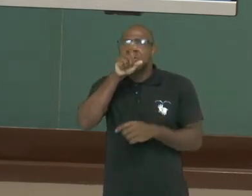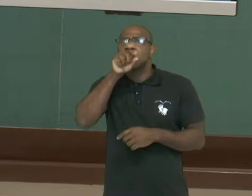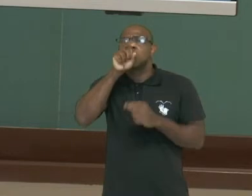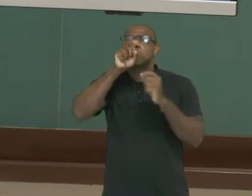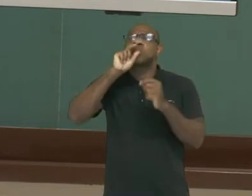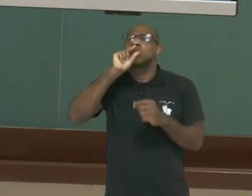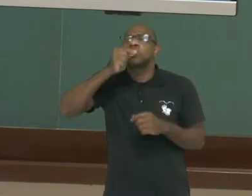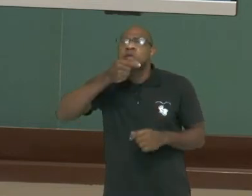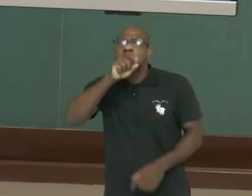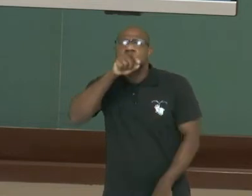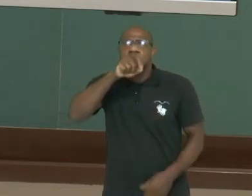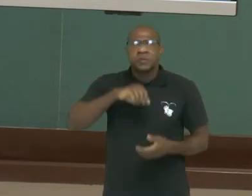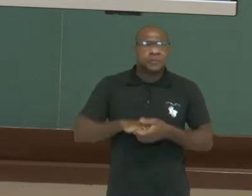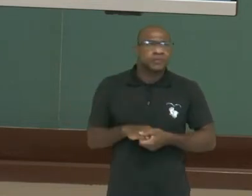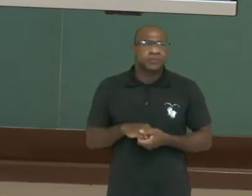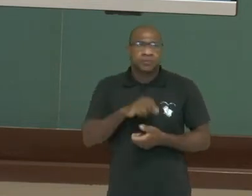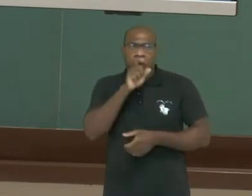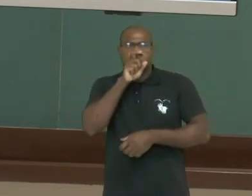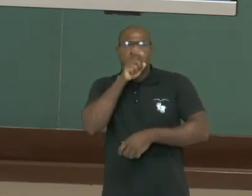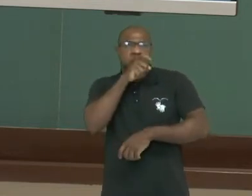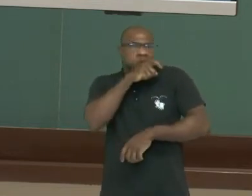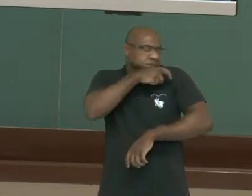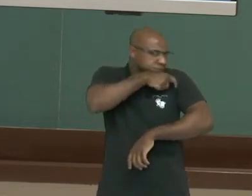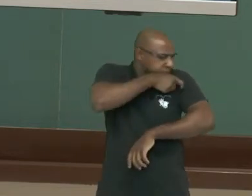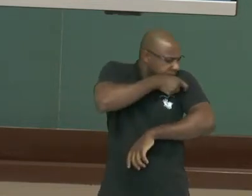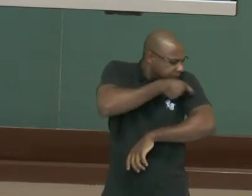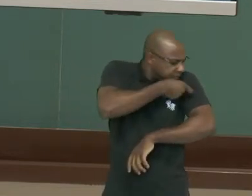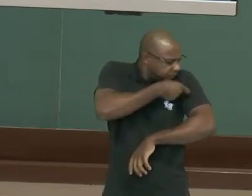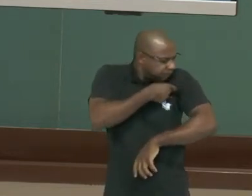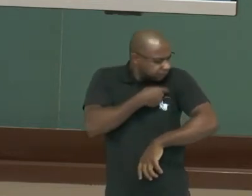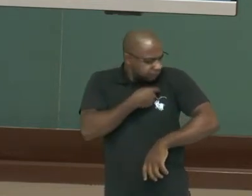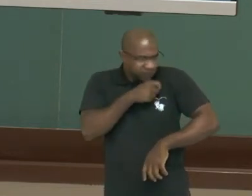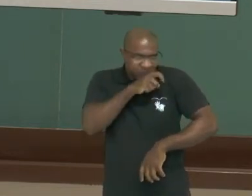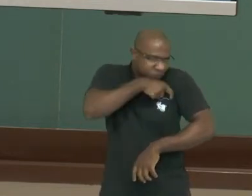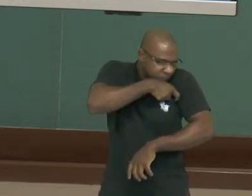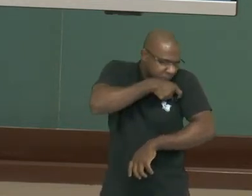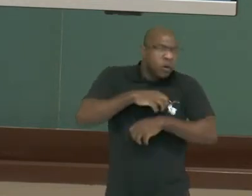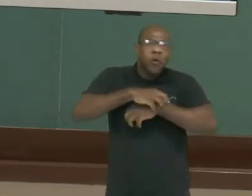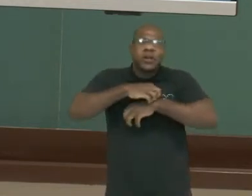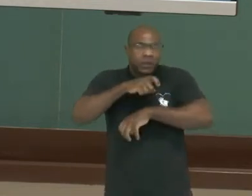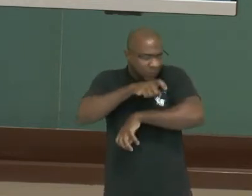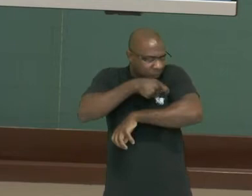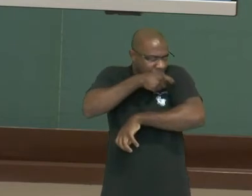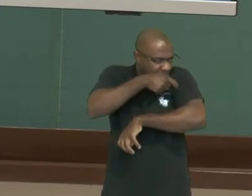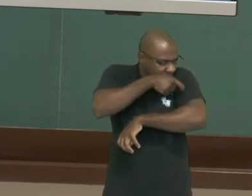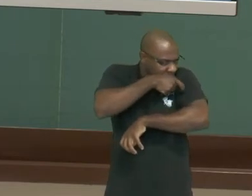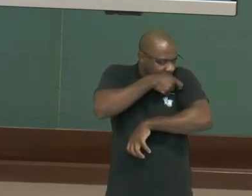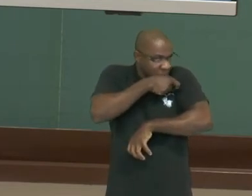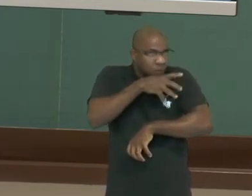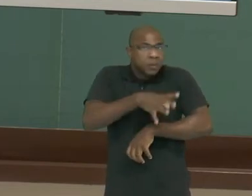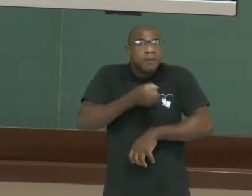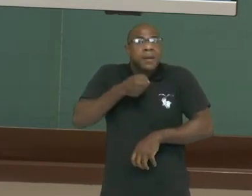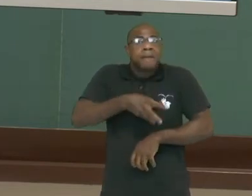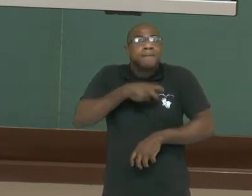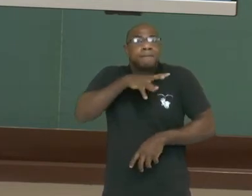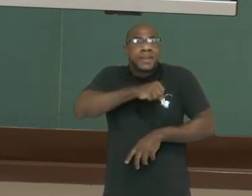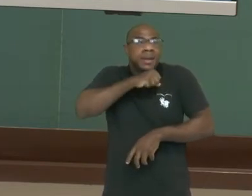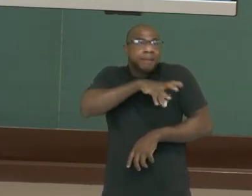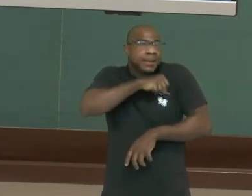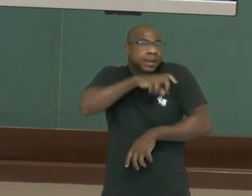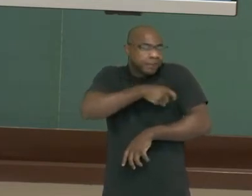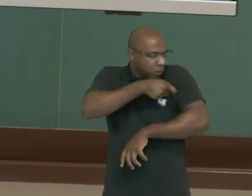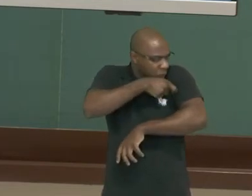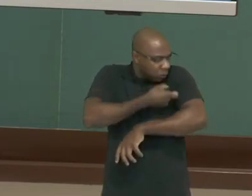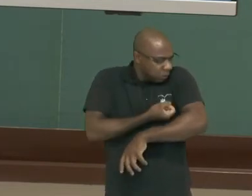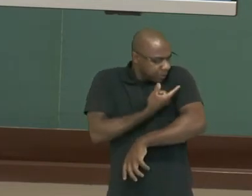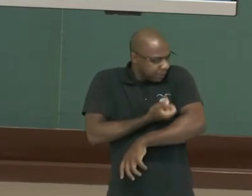então, né? A ave toda ali se coçando, ela está ali recolhendo, né? Essa substância oleosa que foi